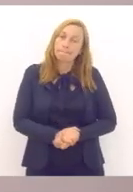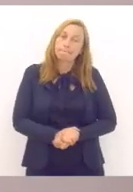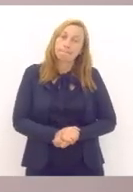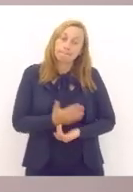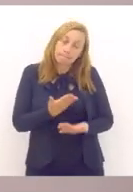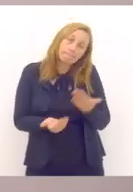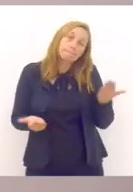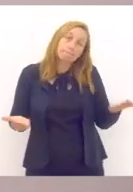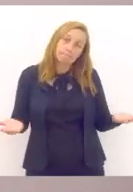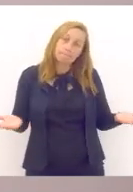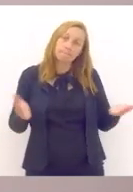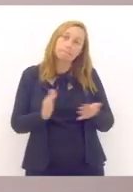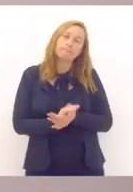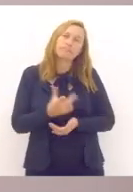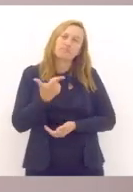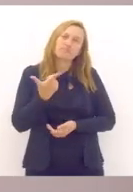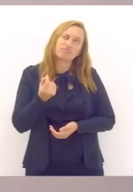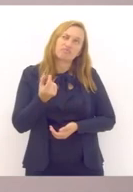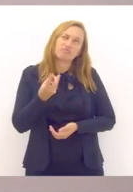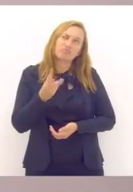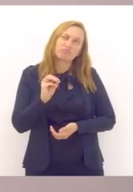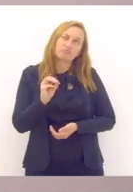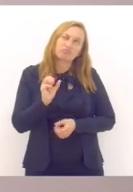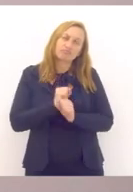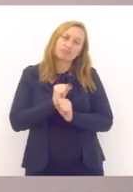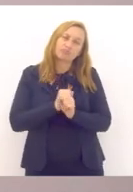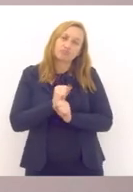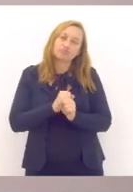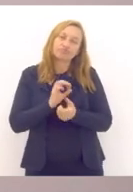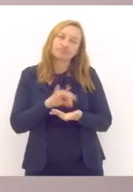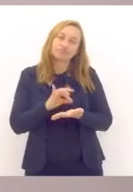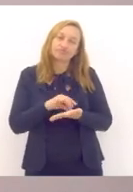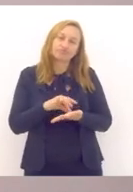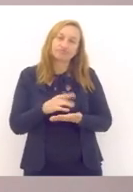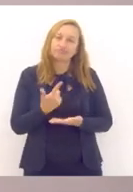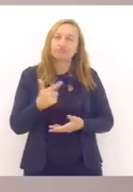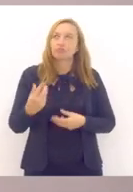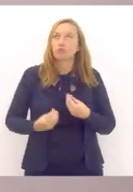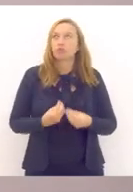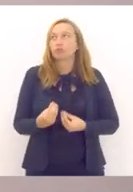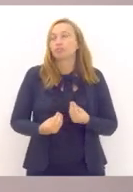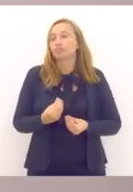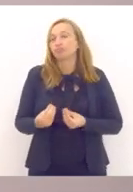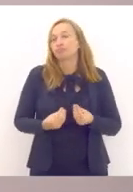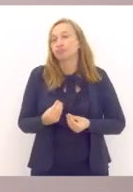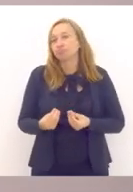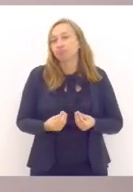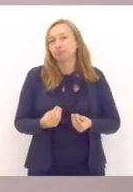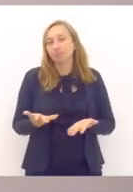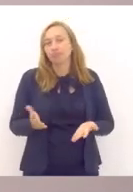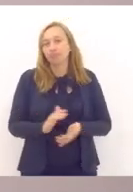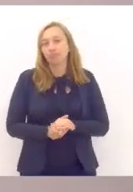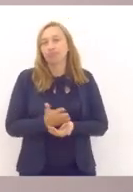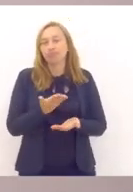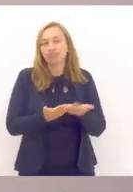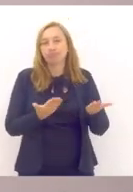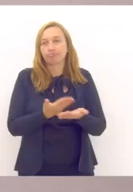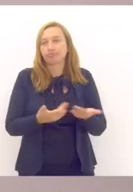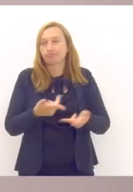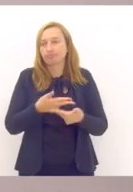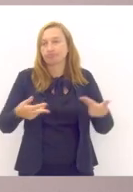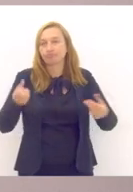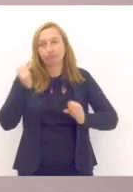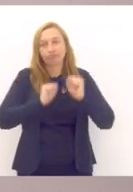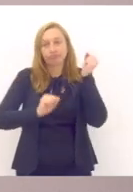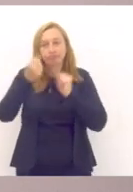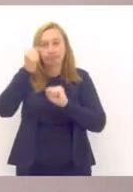dormiu. Durante 20, 30 anos, o Estado dormiu. Essa que é a verdade, não dá para dizer. Então, assim, nós perdemos muitas indústrias.